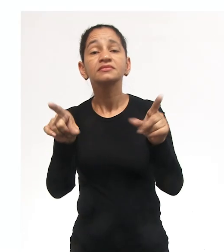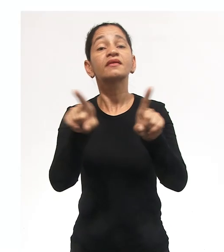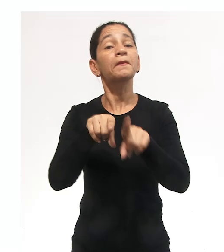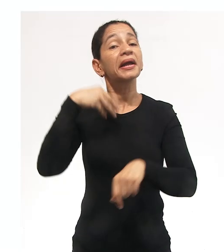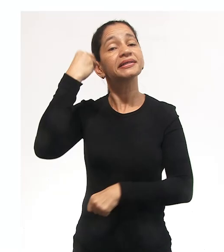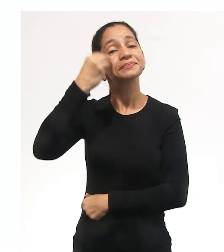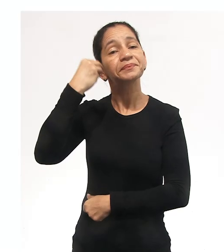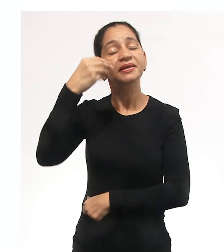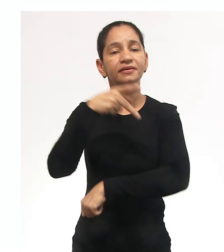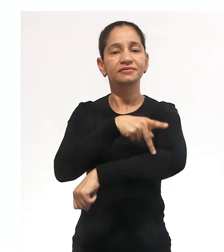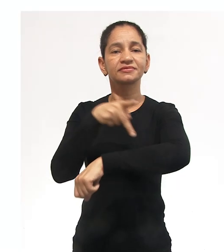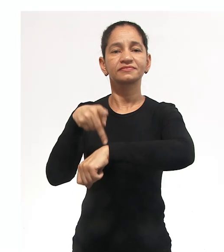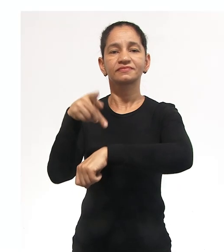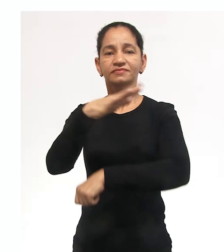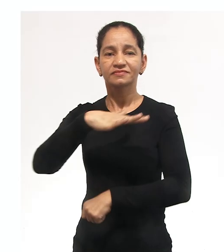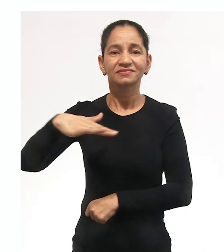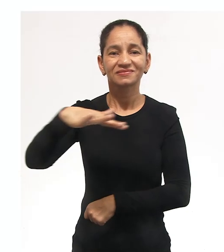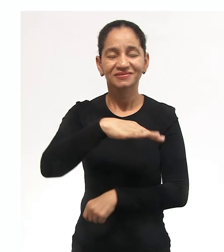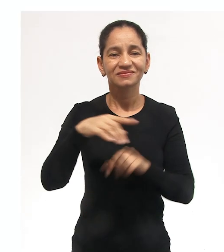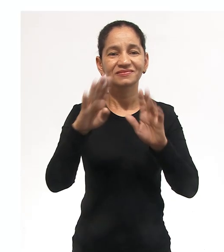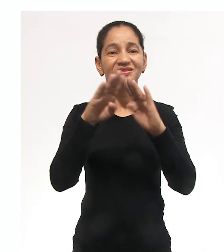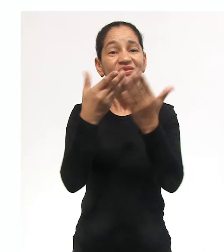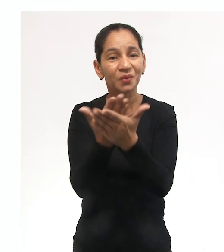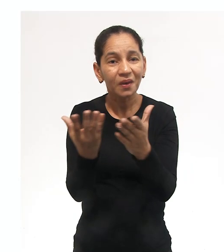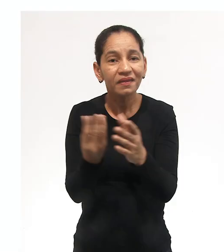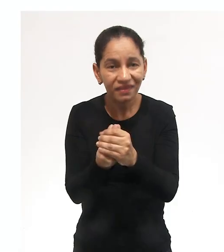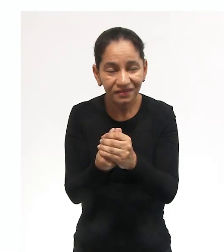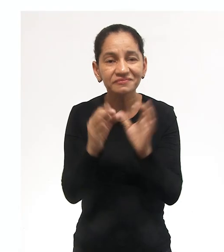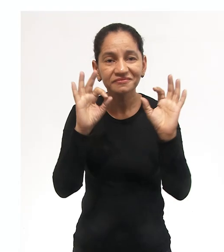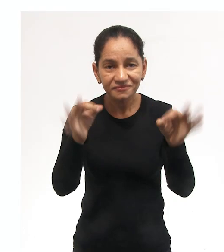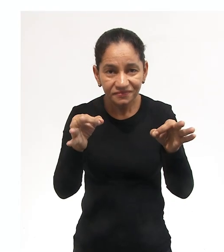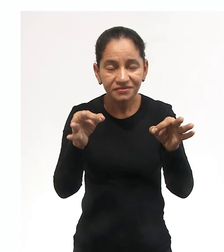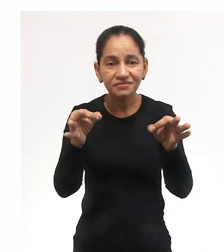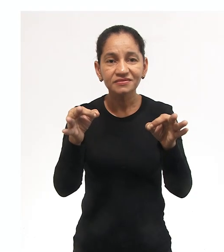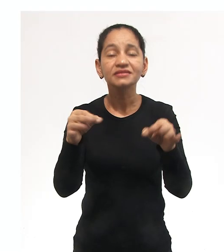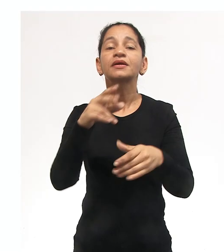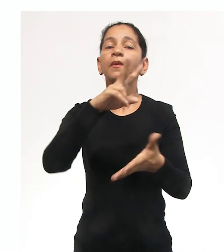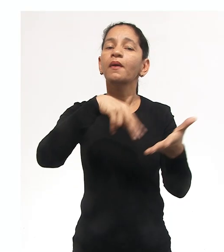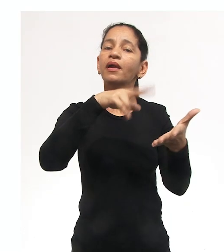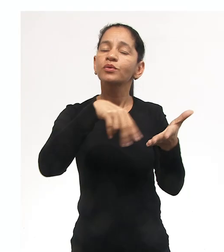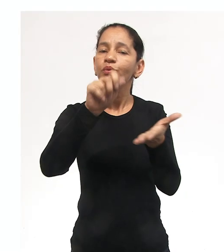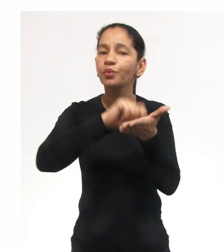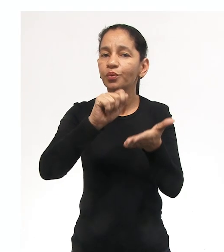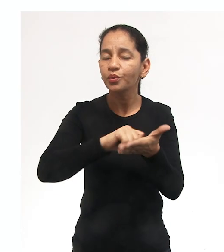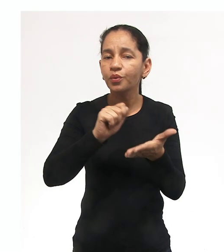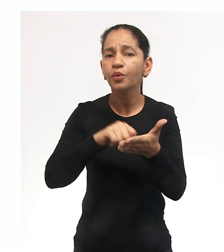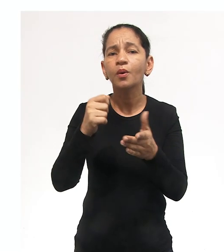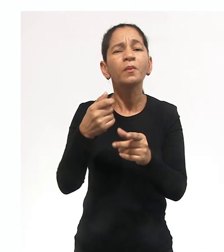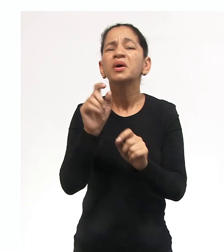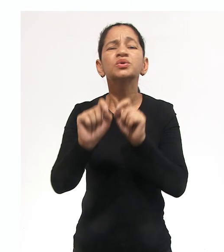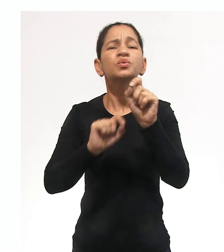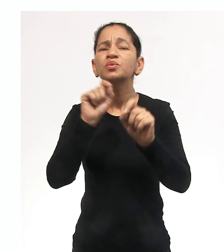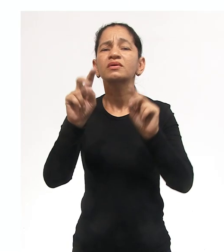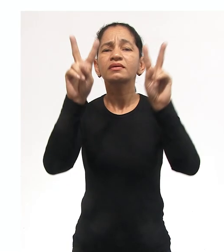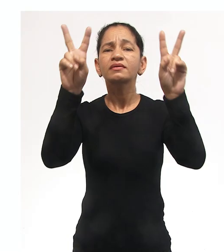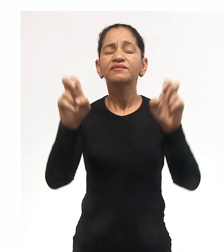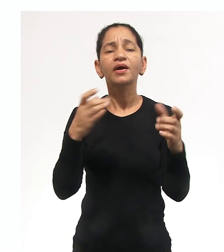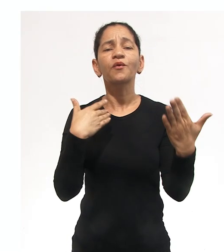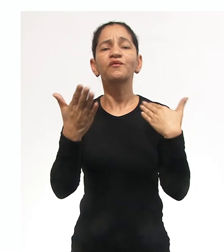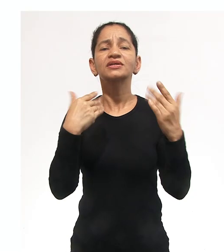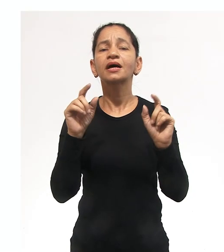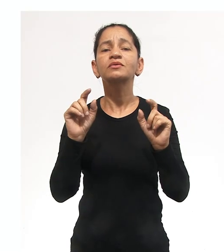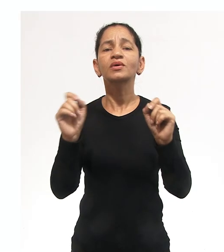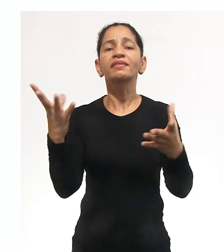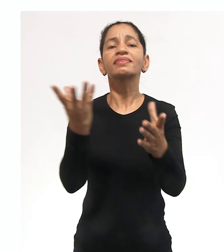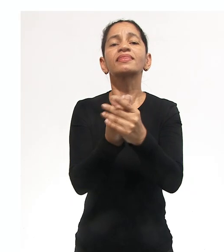letramento, experiências pedagógicas. Na aula 1, leitura e escrita como práticas sociais. O que